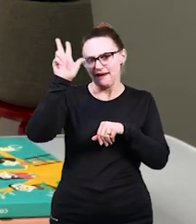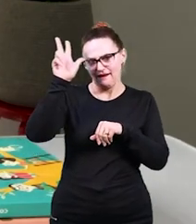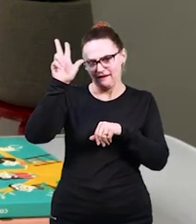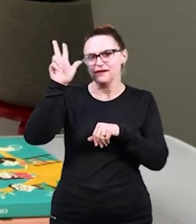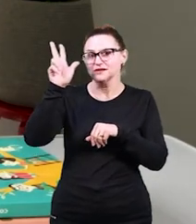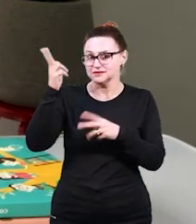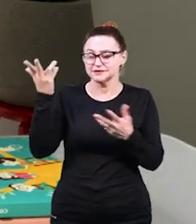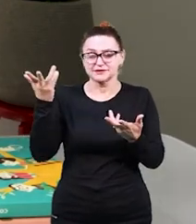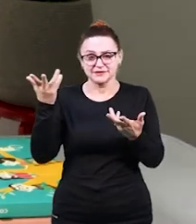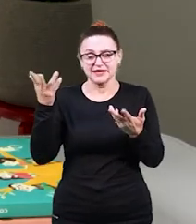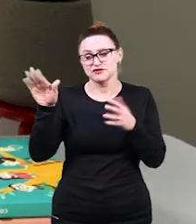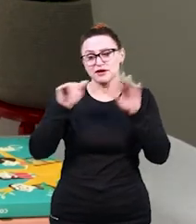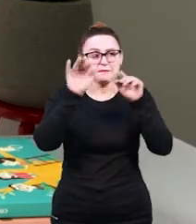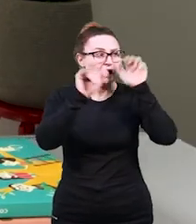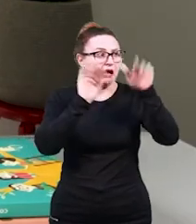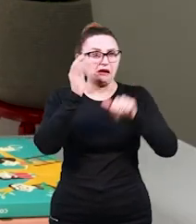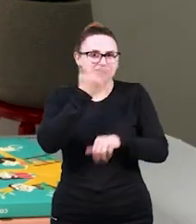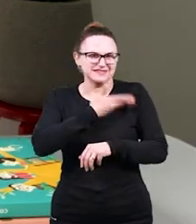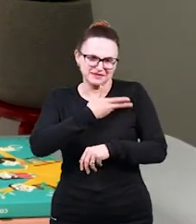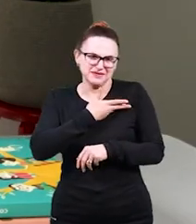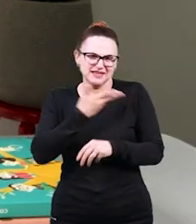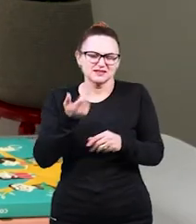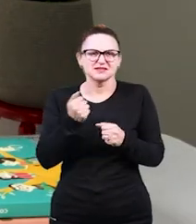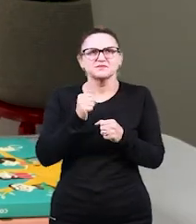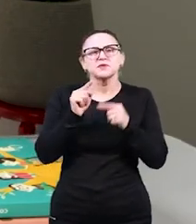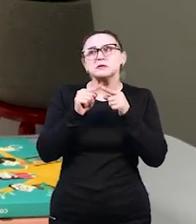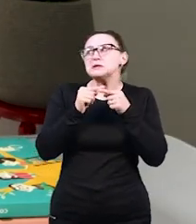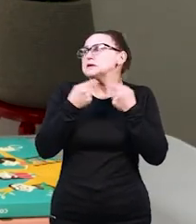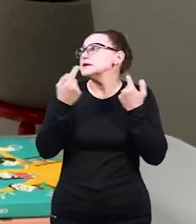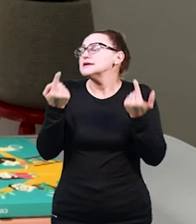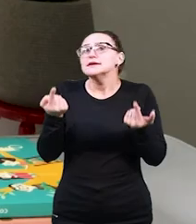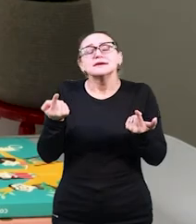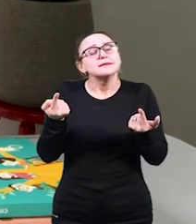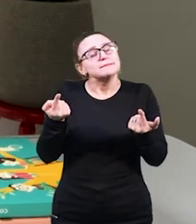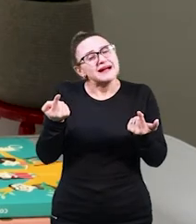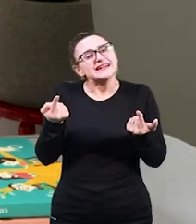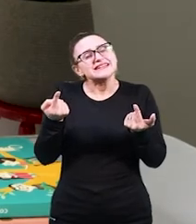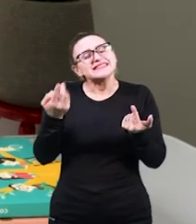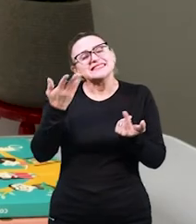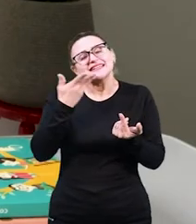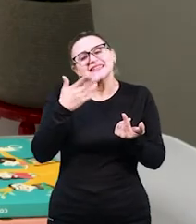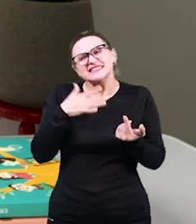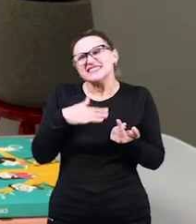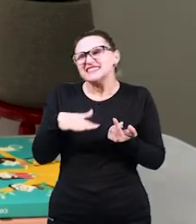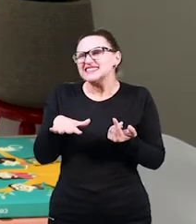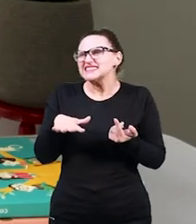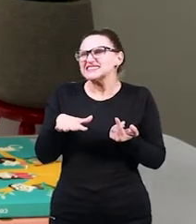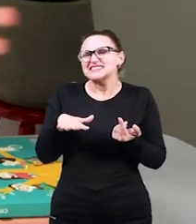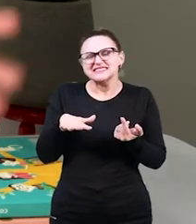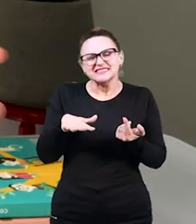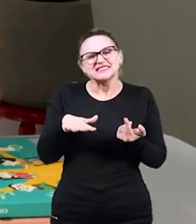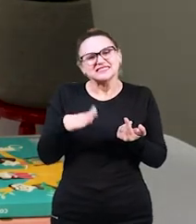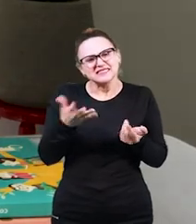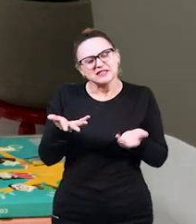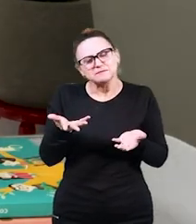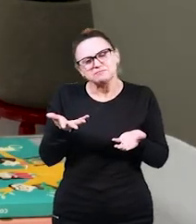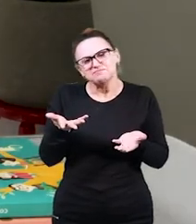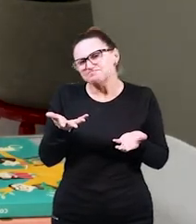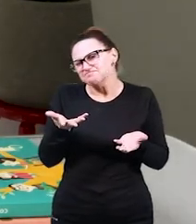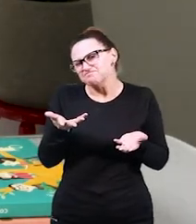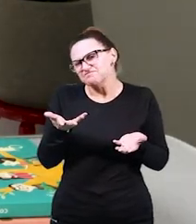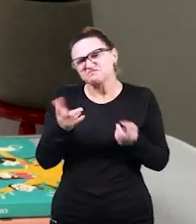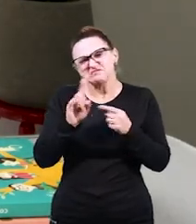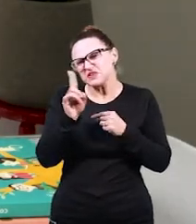das situações, ainda fica no texto essa possibilidade da criança entender que aquilo que Tom Sawyer